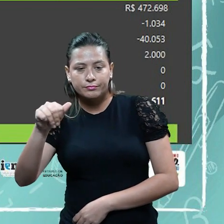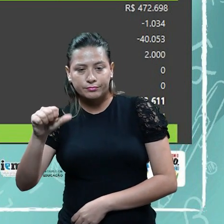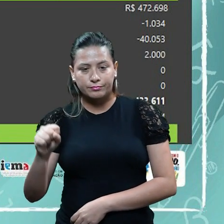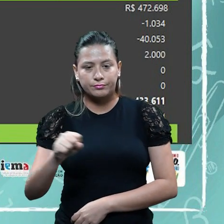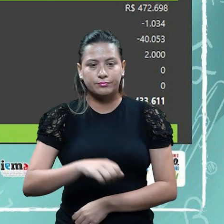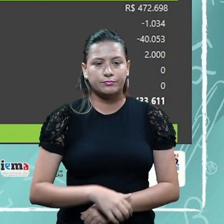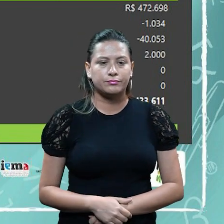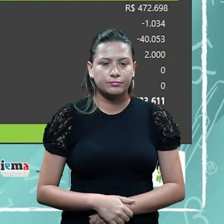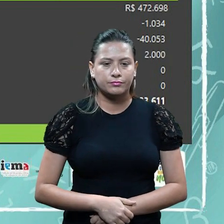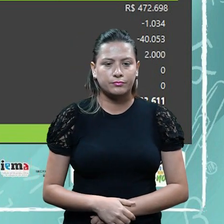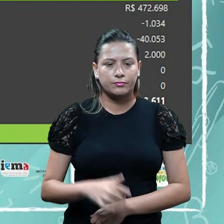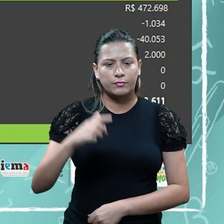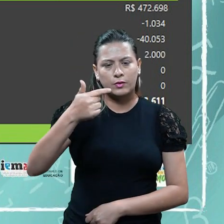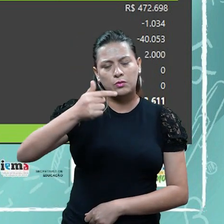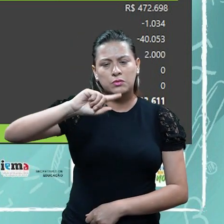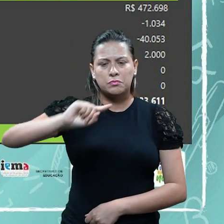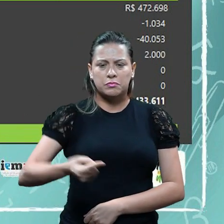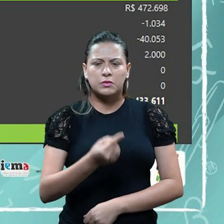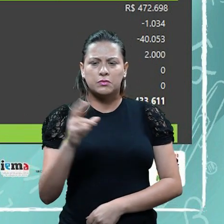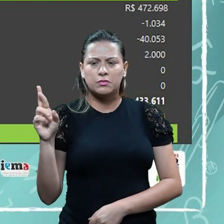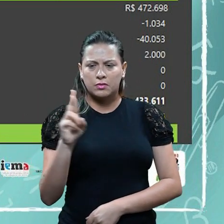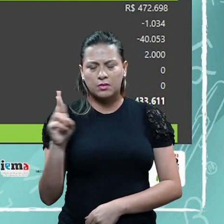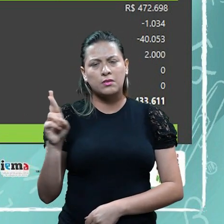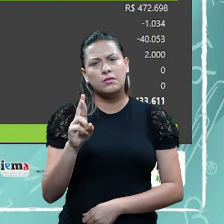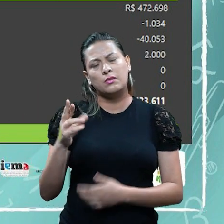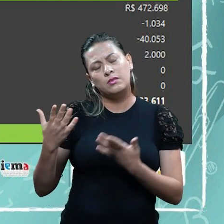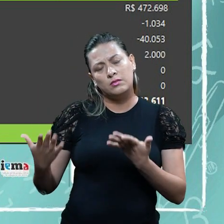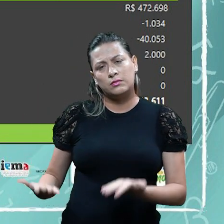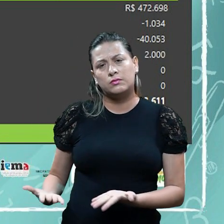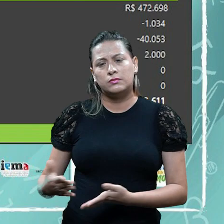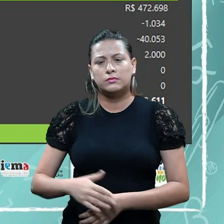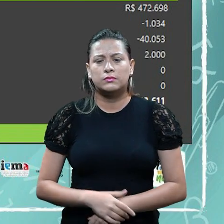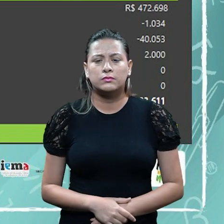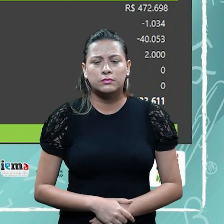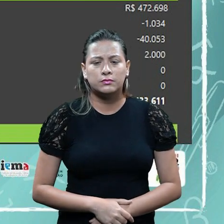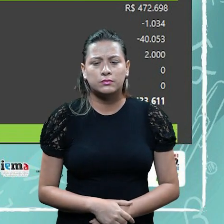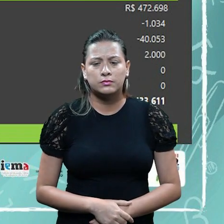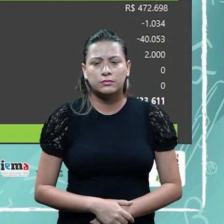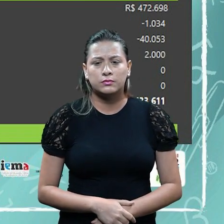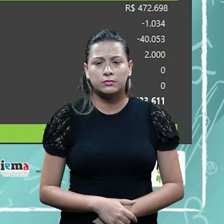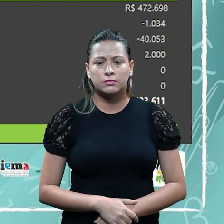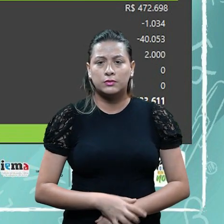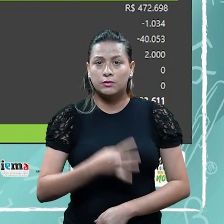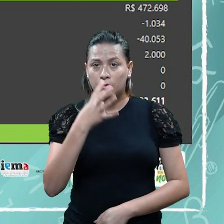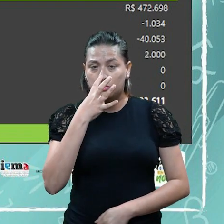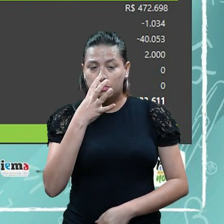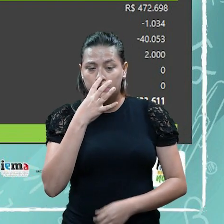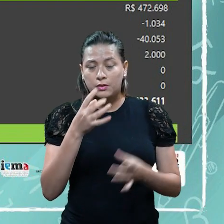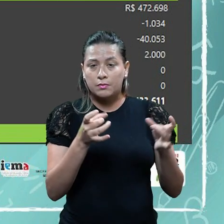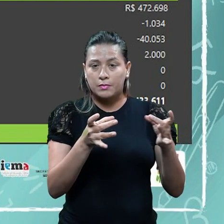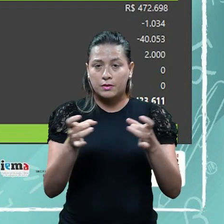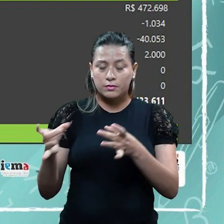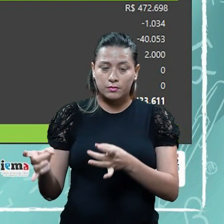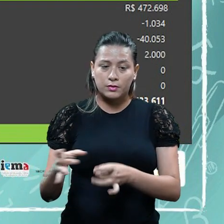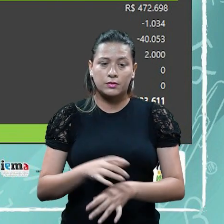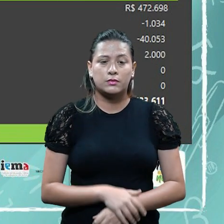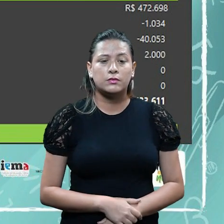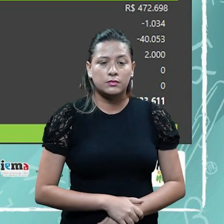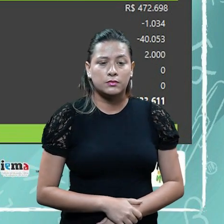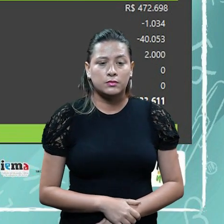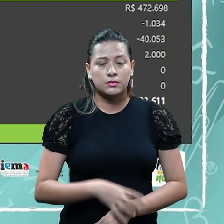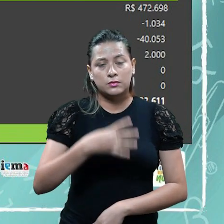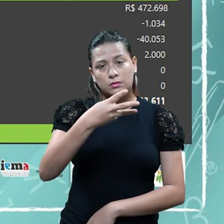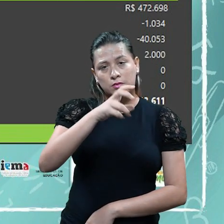aqui R$ 2.000 de outras receitas, enfim. Muito bem, vamos observar aqui as vendas líquidas.